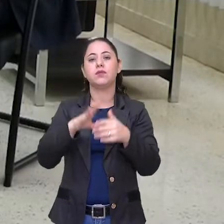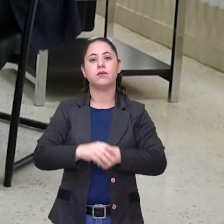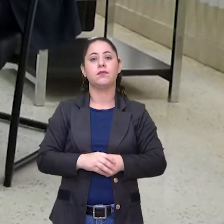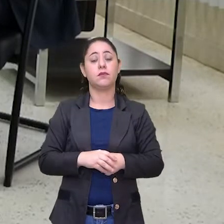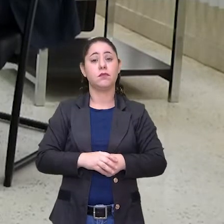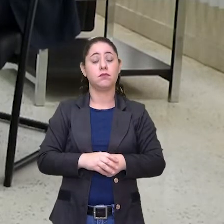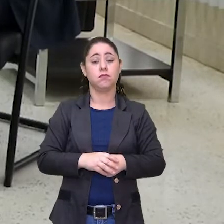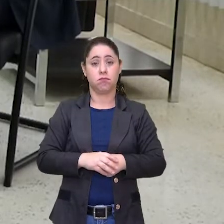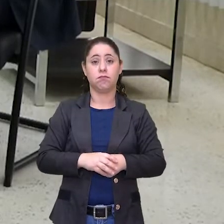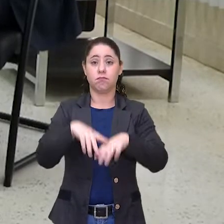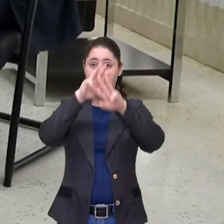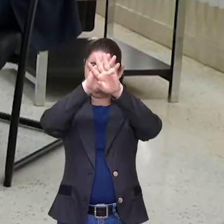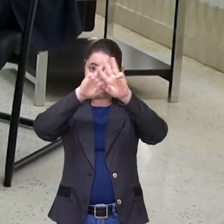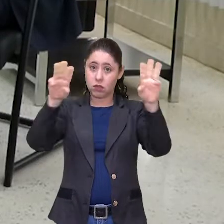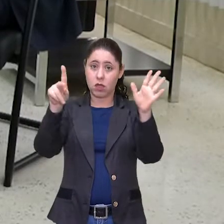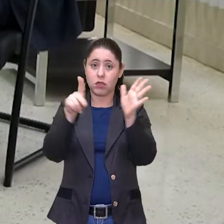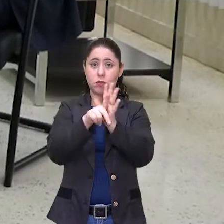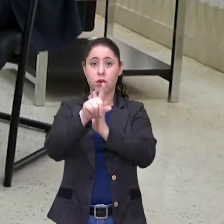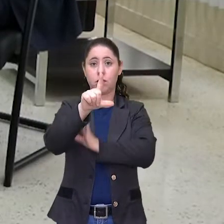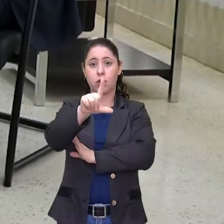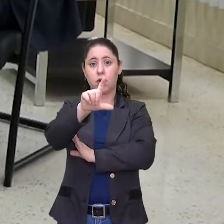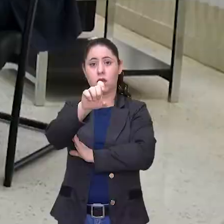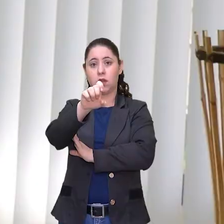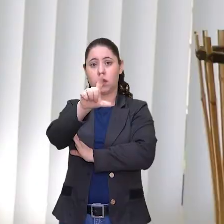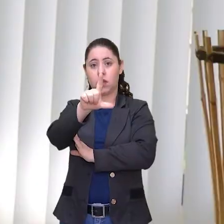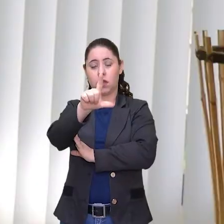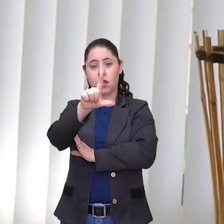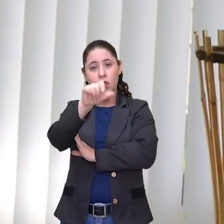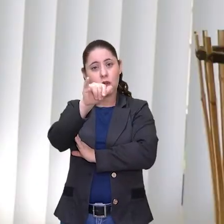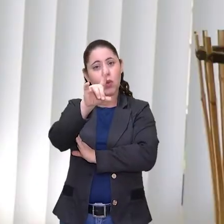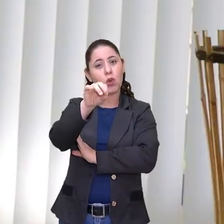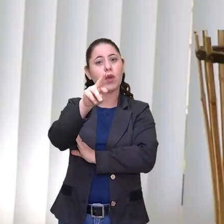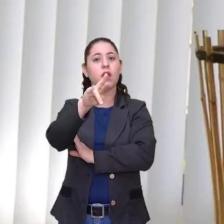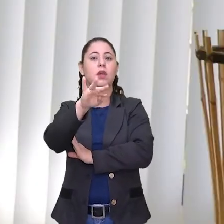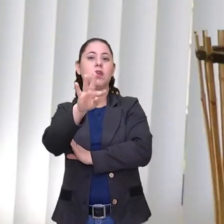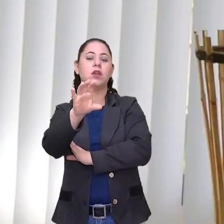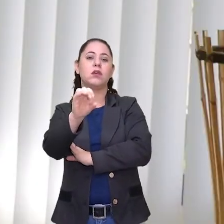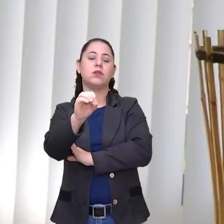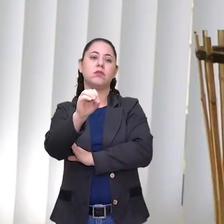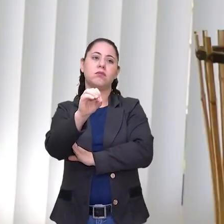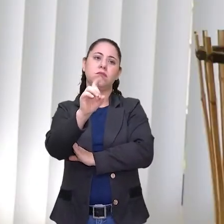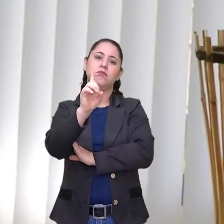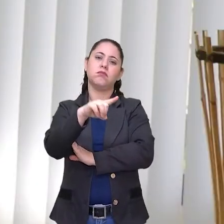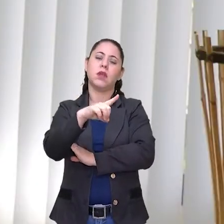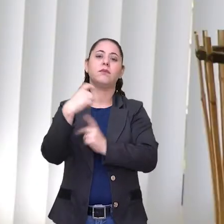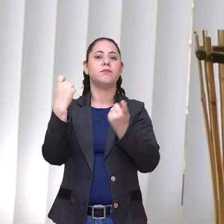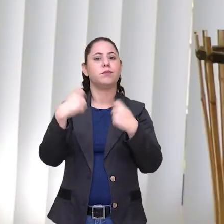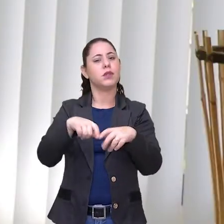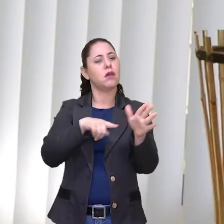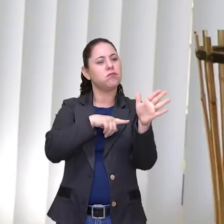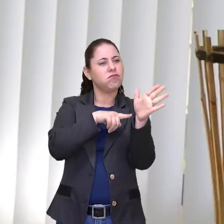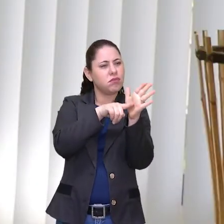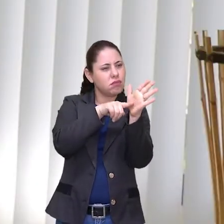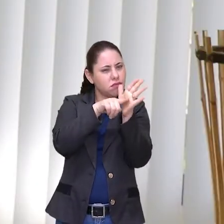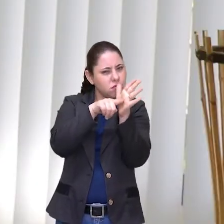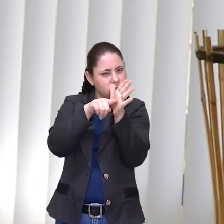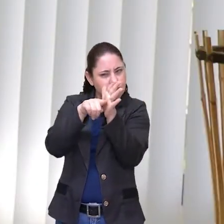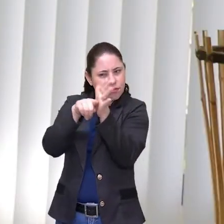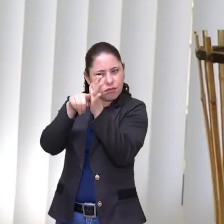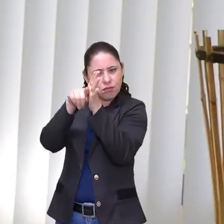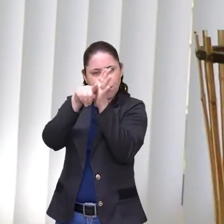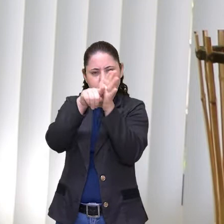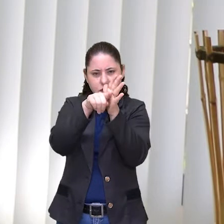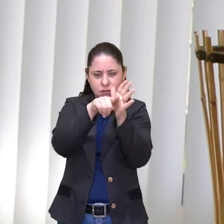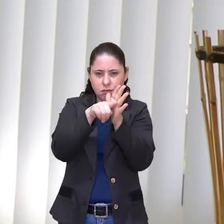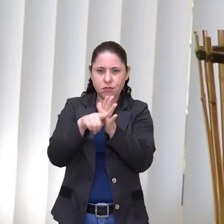lá? No site dos leiloeiros, né? Lá é o lugar mais adequado. É preciso um pouco de pesquisa